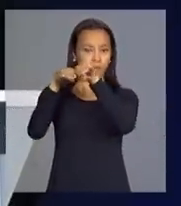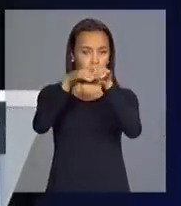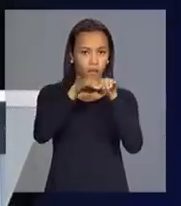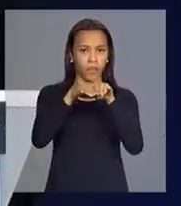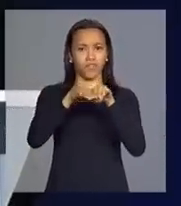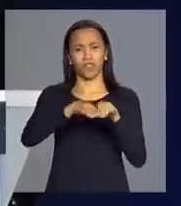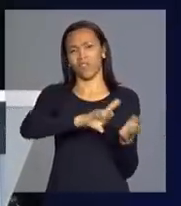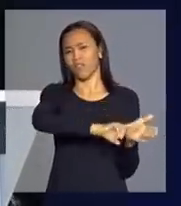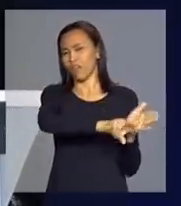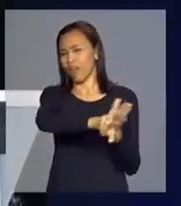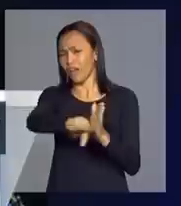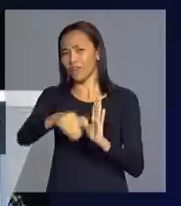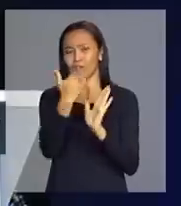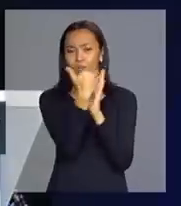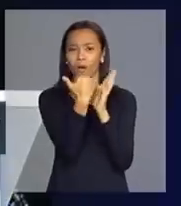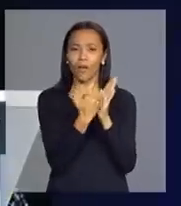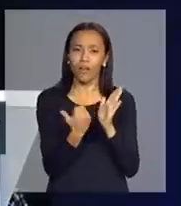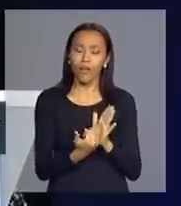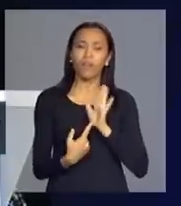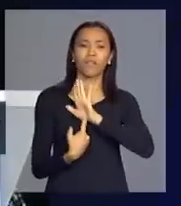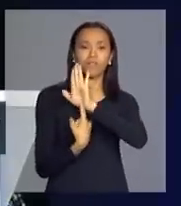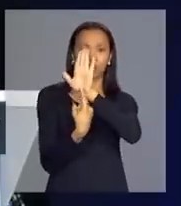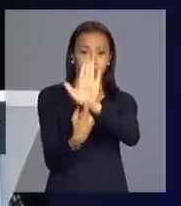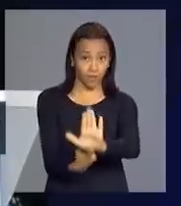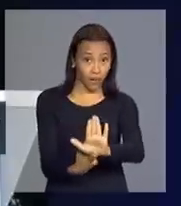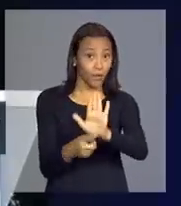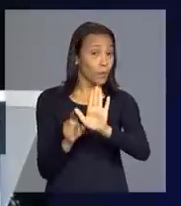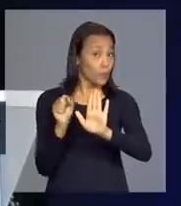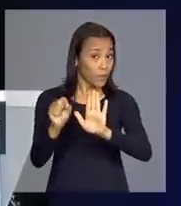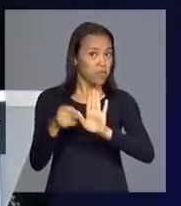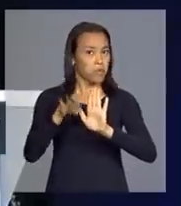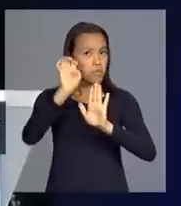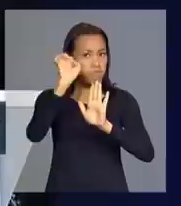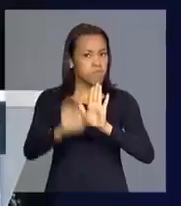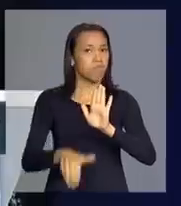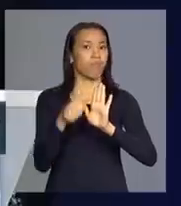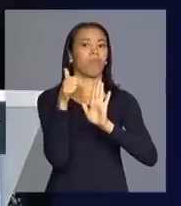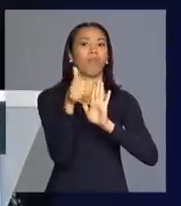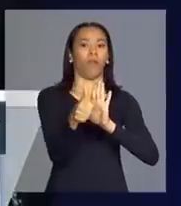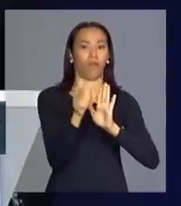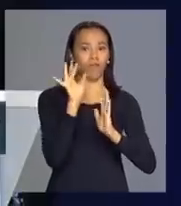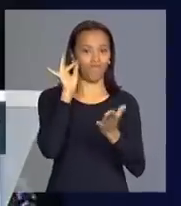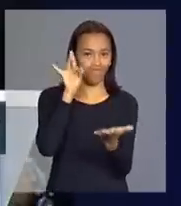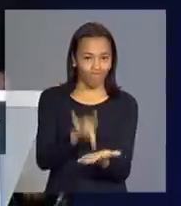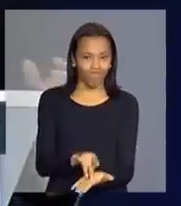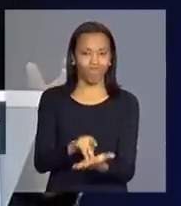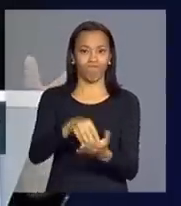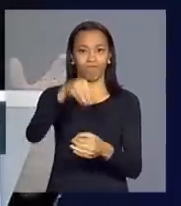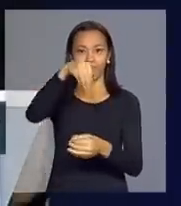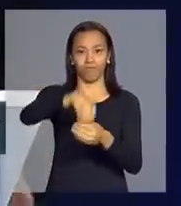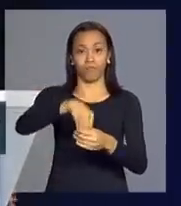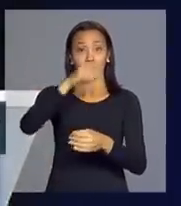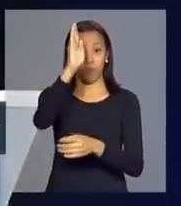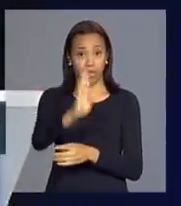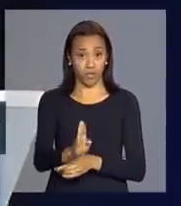Muitos programas mostraram que foram muito bem realizados no Brasil. E eu queria